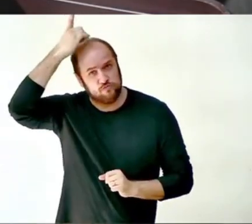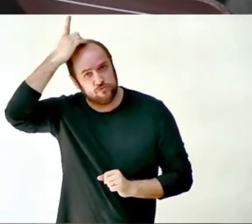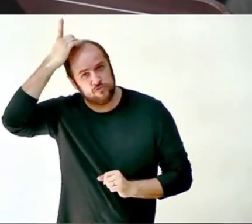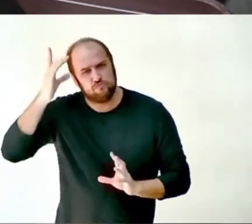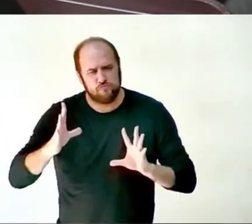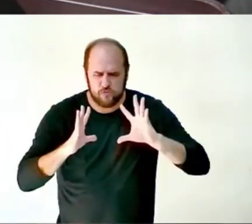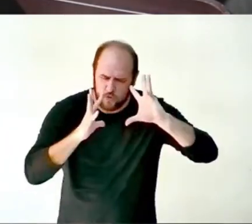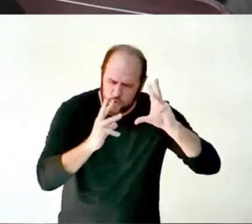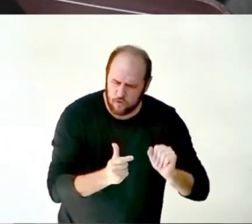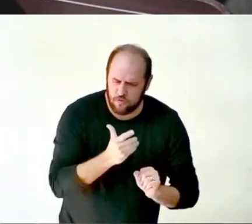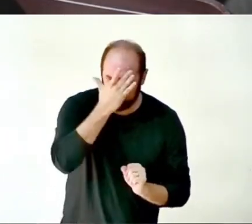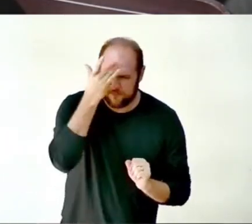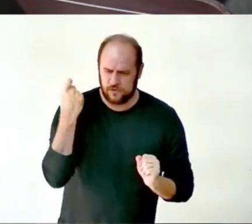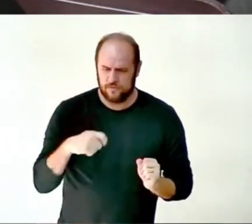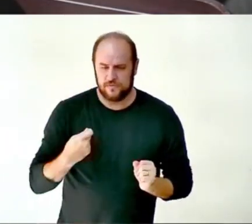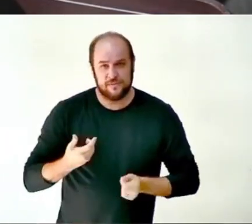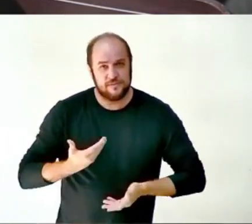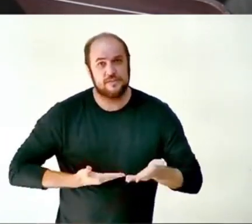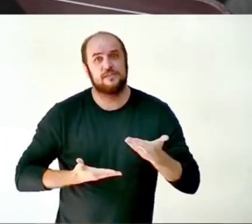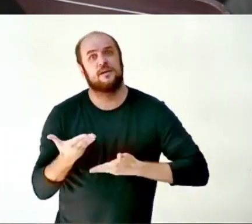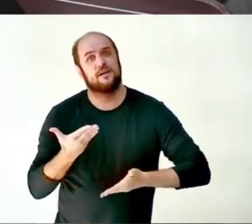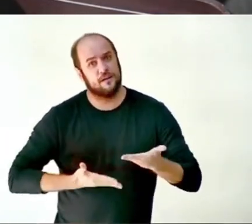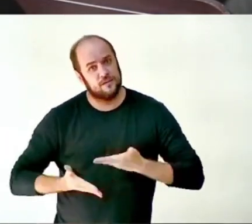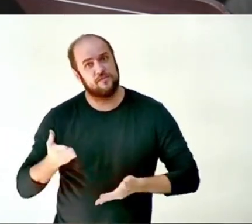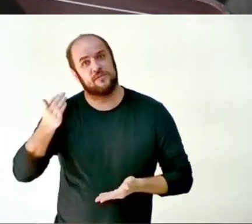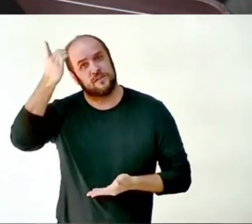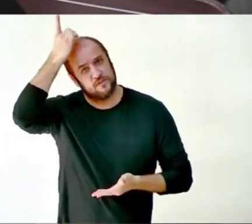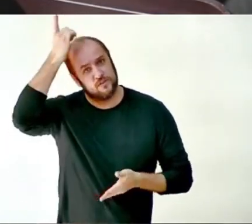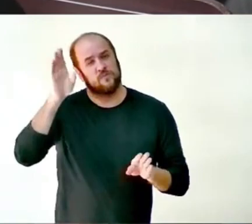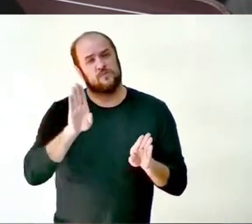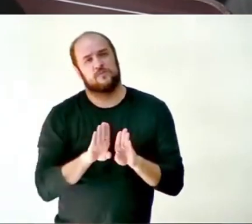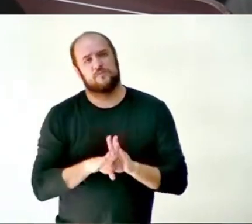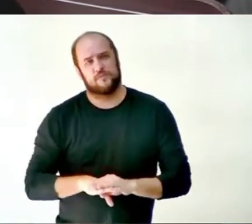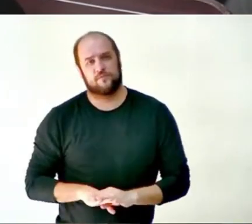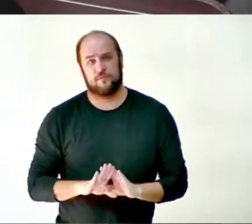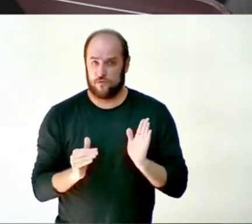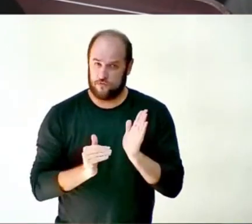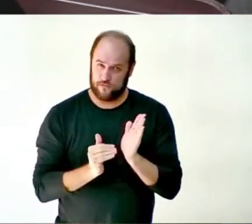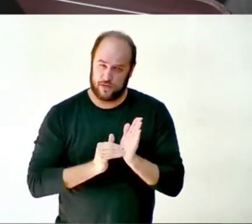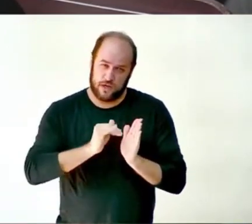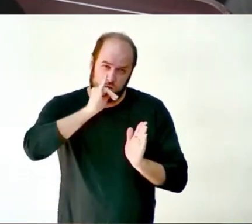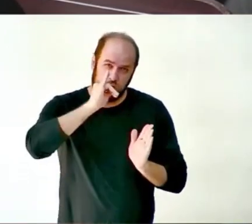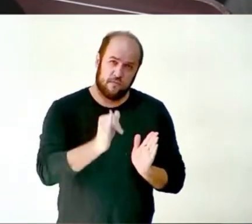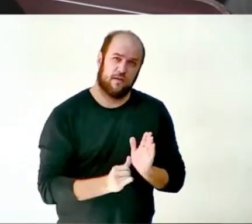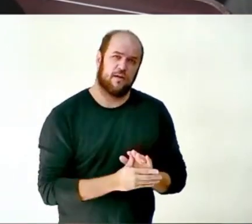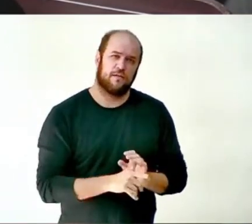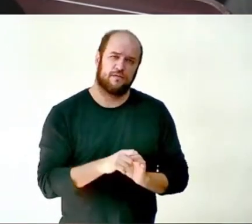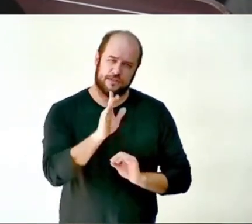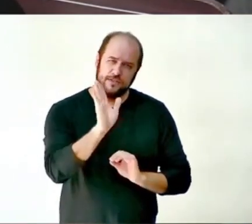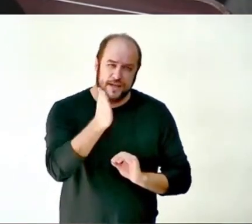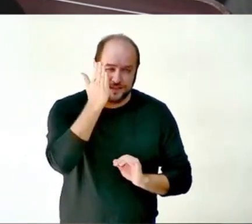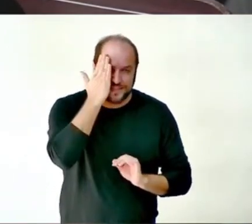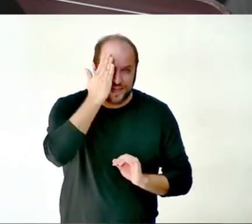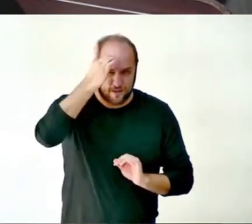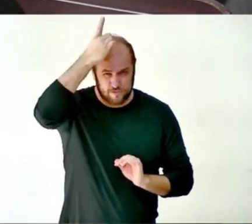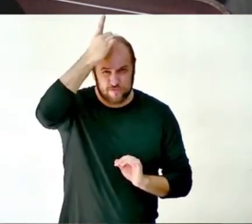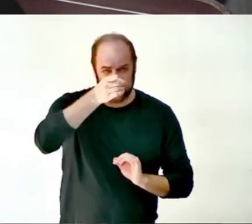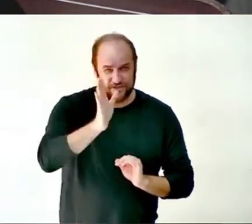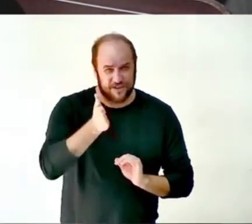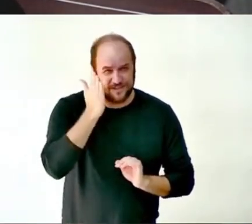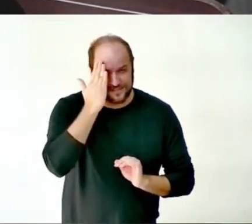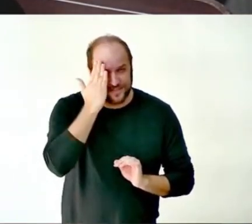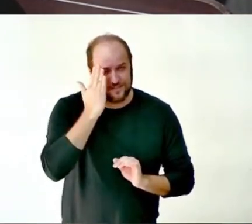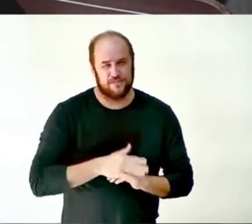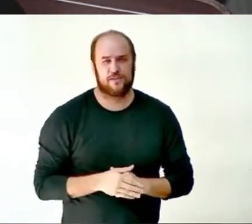todos nós precisamos servir com os nossos dons. E eu finalizo dizendo, já sabe qual é o seu? Com qual dos seus dons você